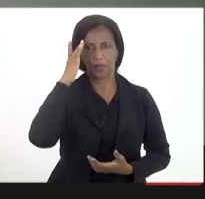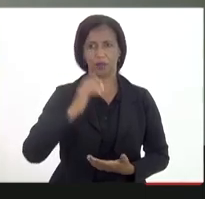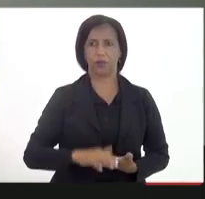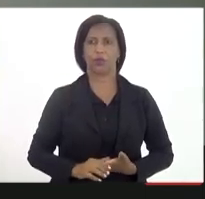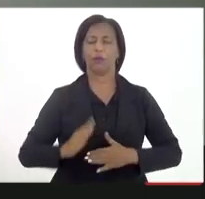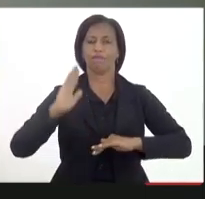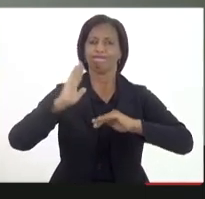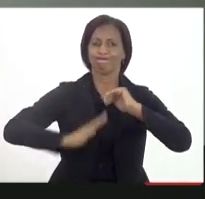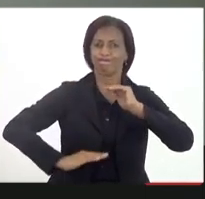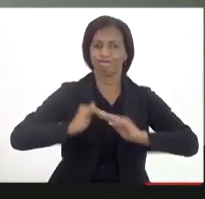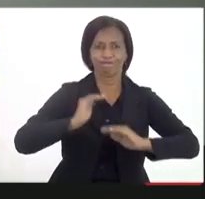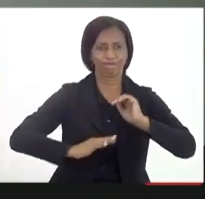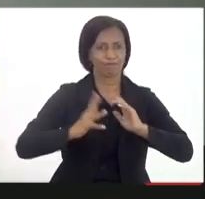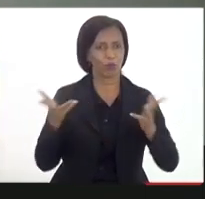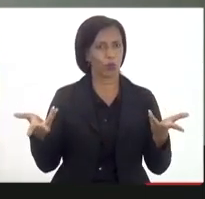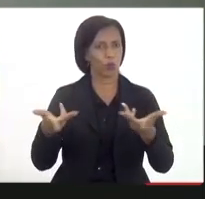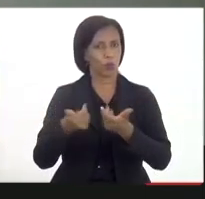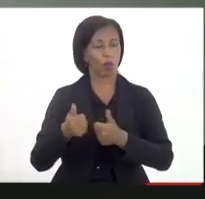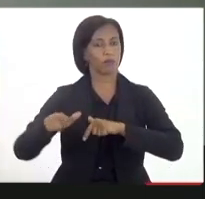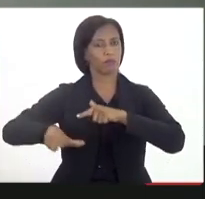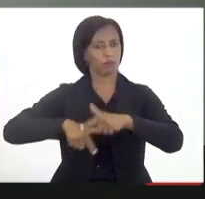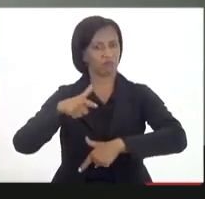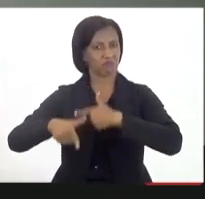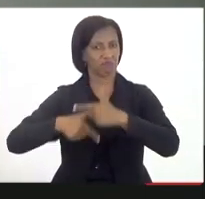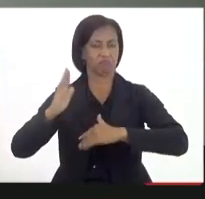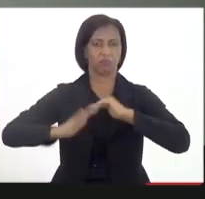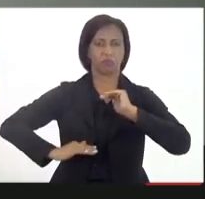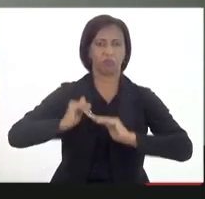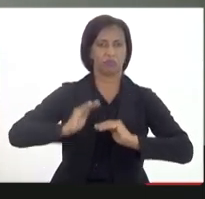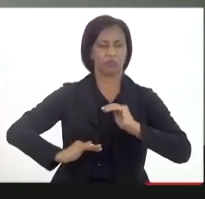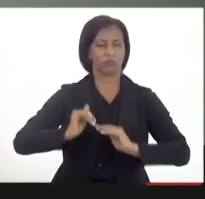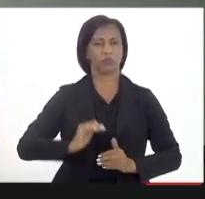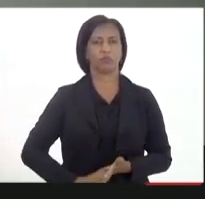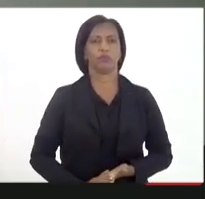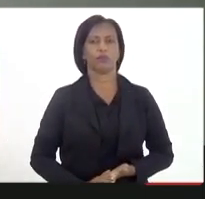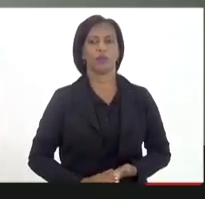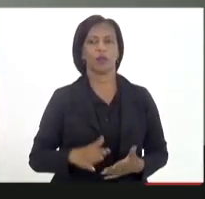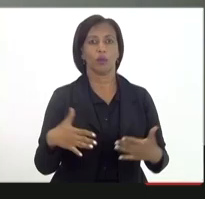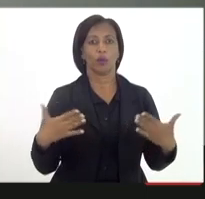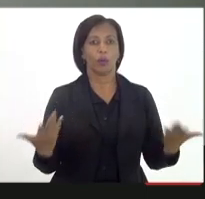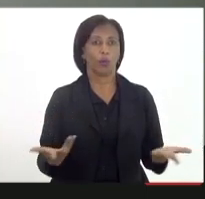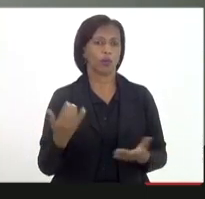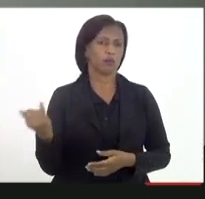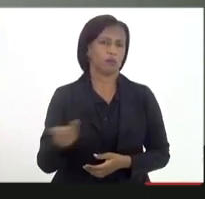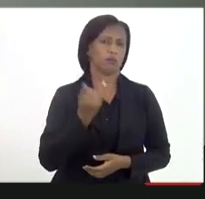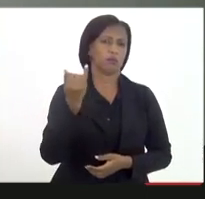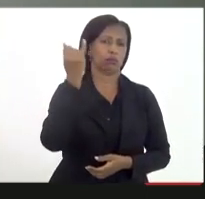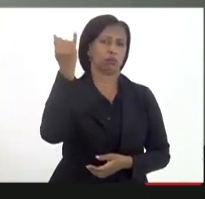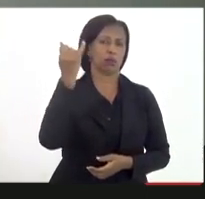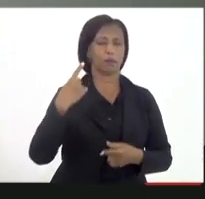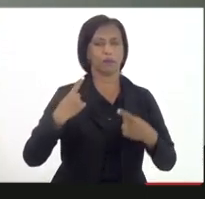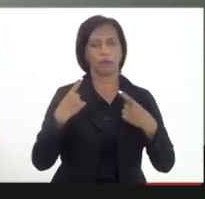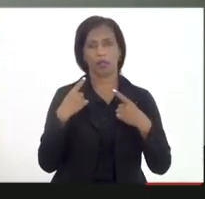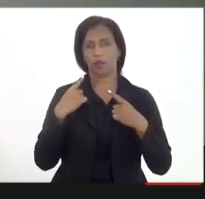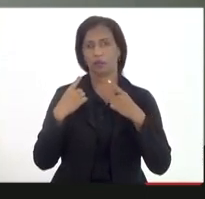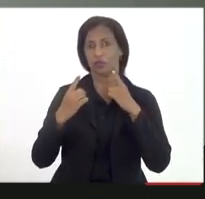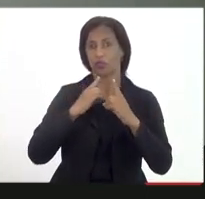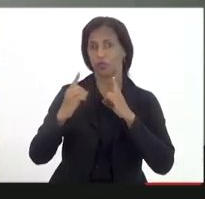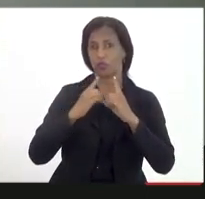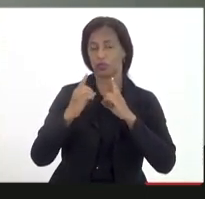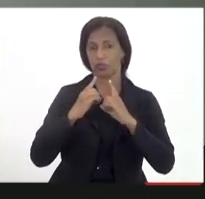capacidade e Excelência em seu serviço e portanto fundamental para discutir